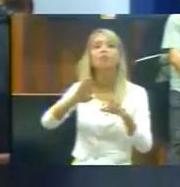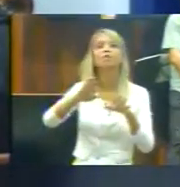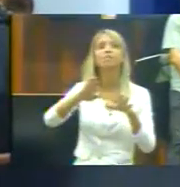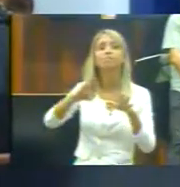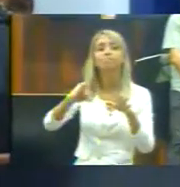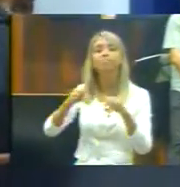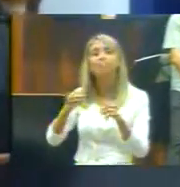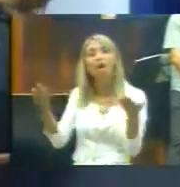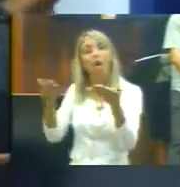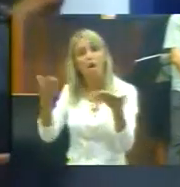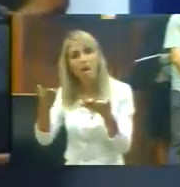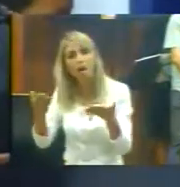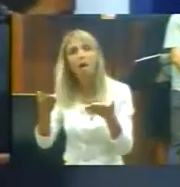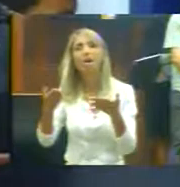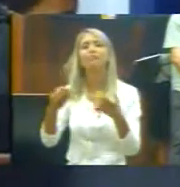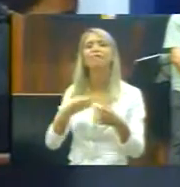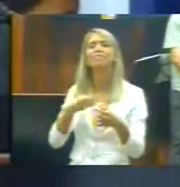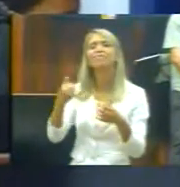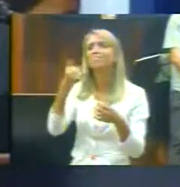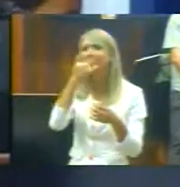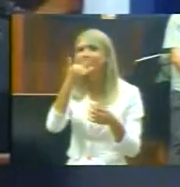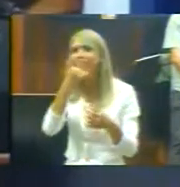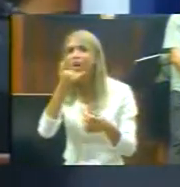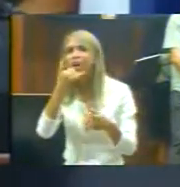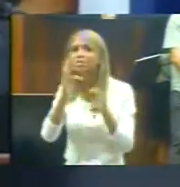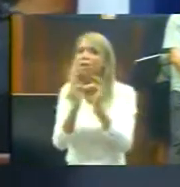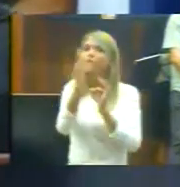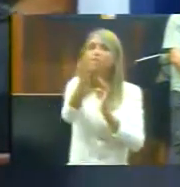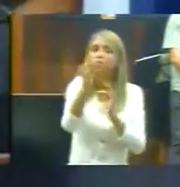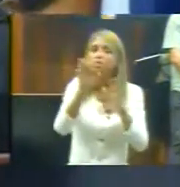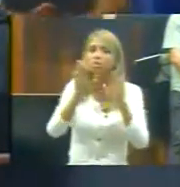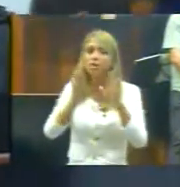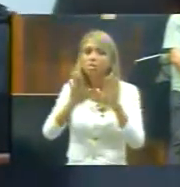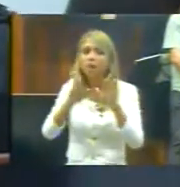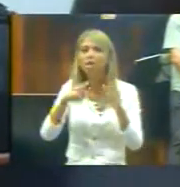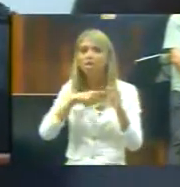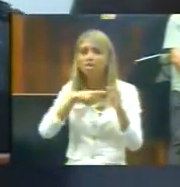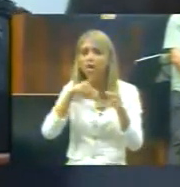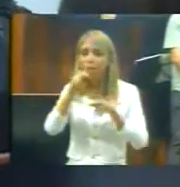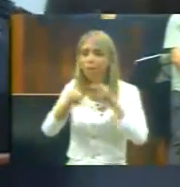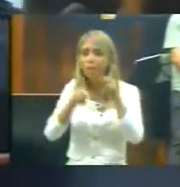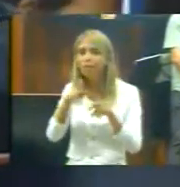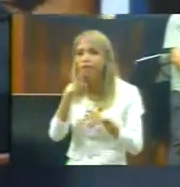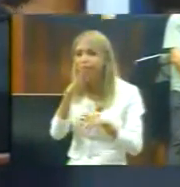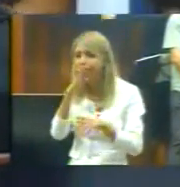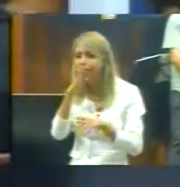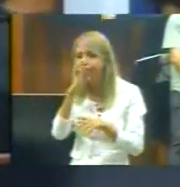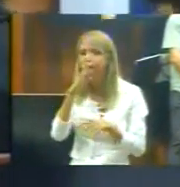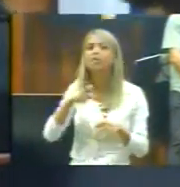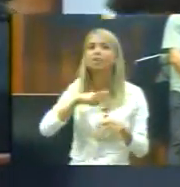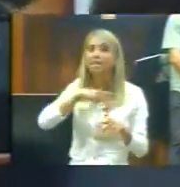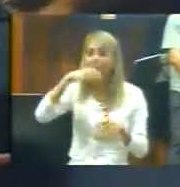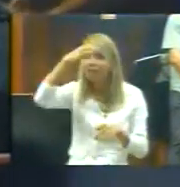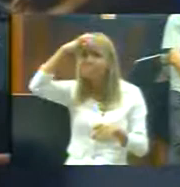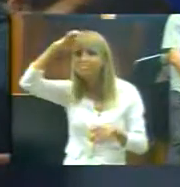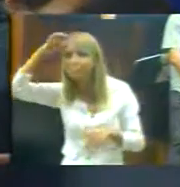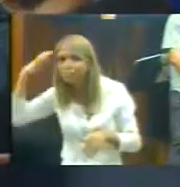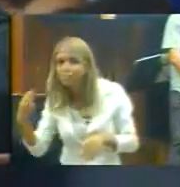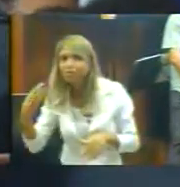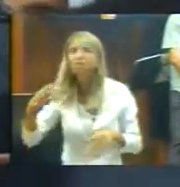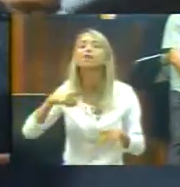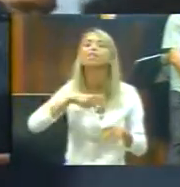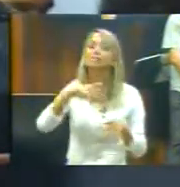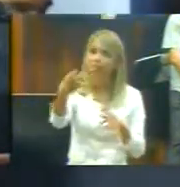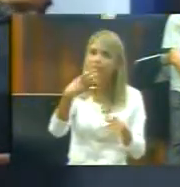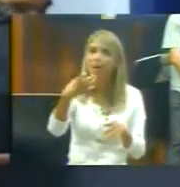o karma do futuro de quem desconhece o passado. Enriquecem calados quem do povo arranca cada suor pingado. Arrancado de